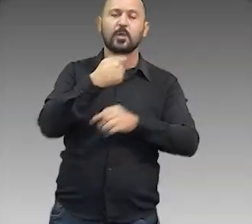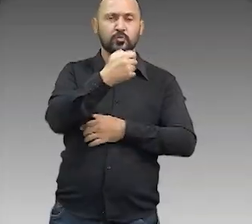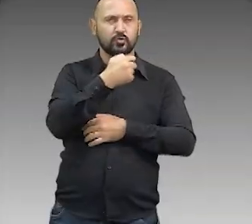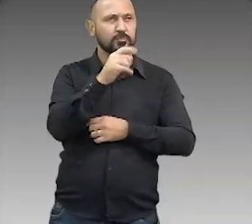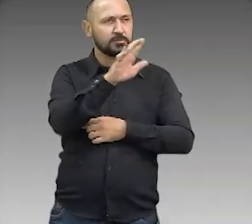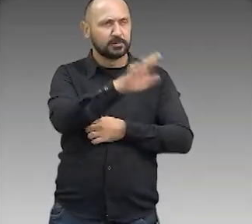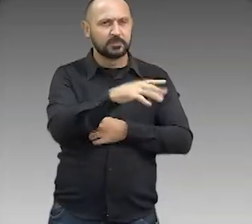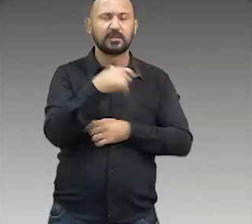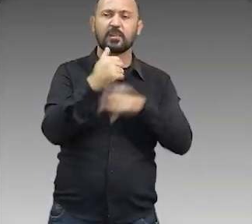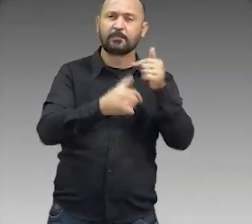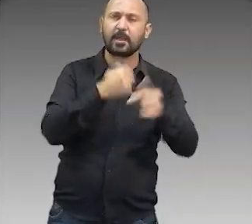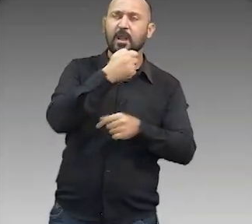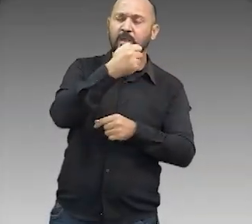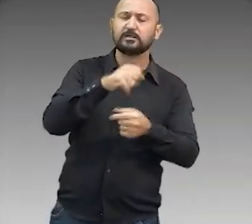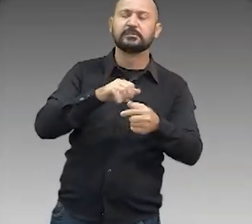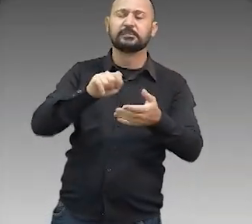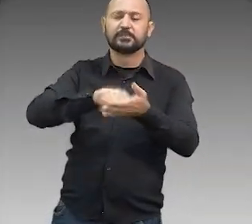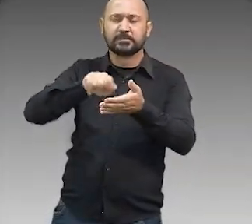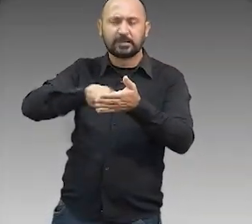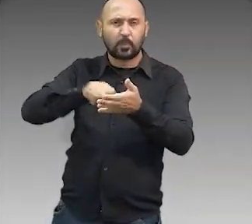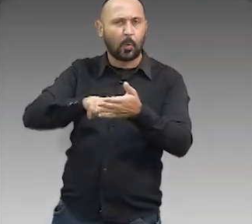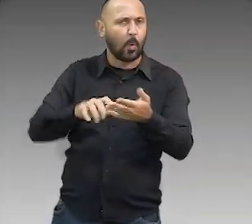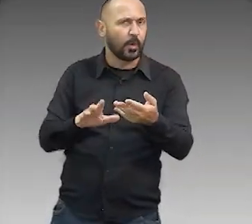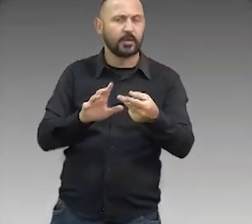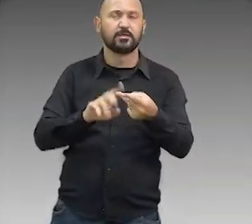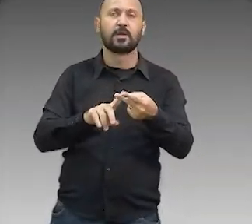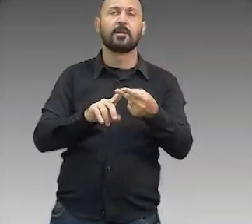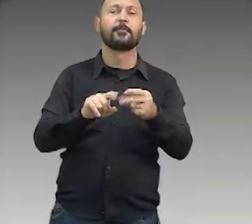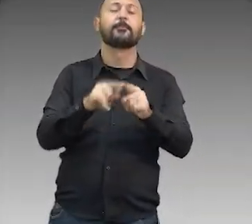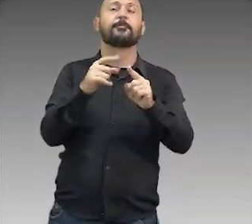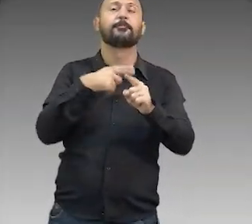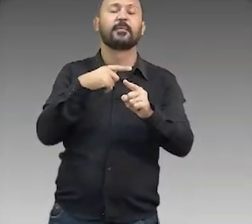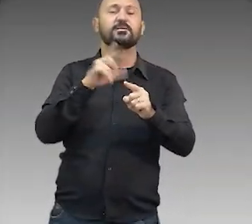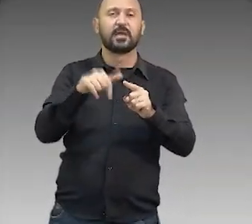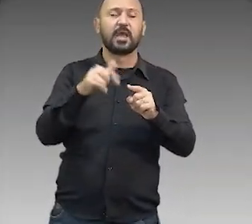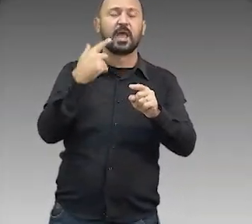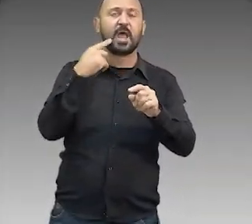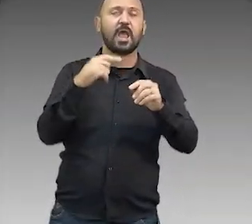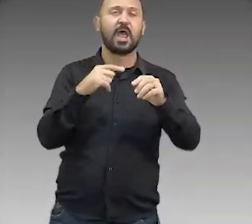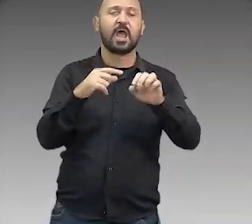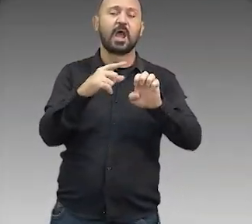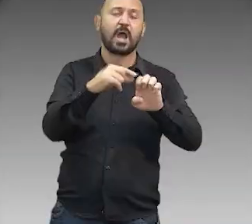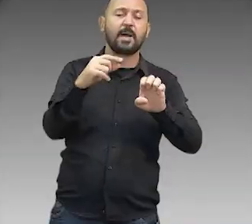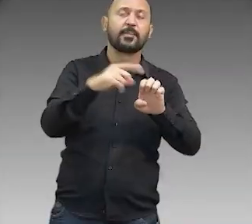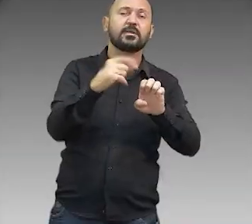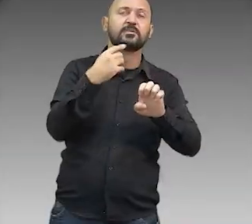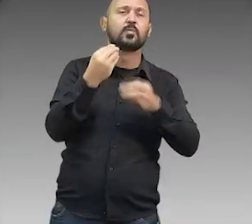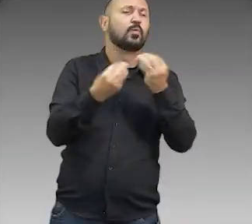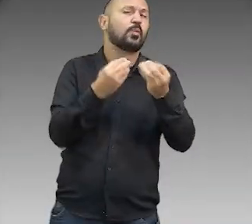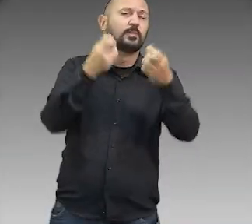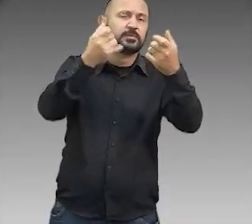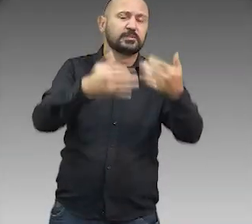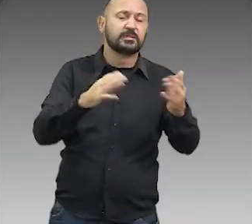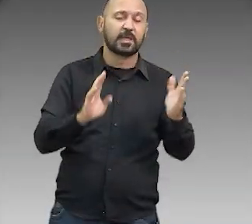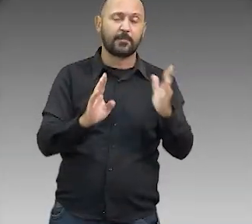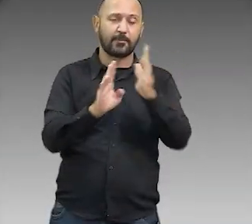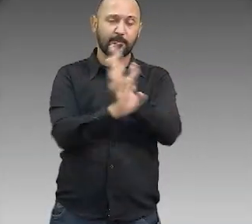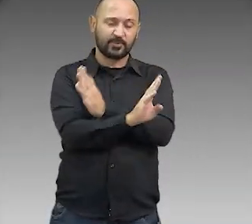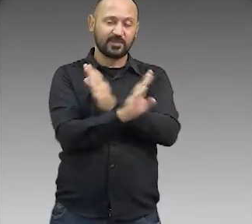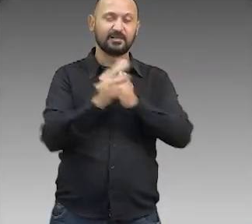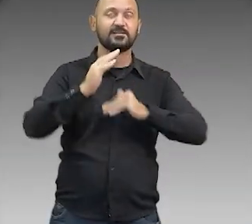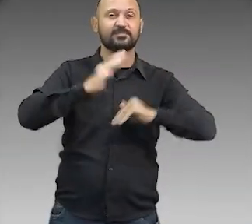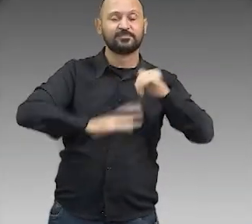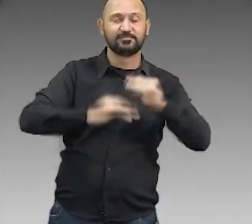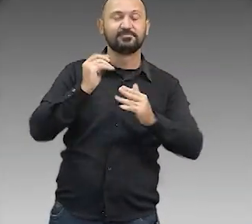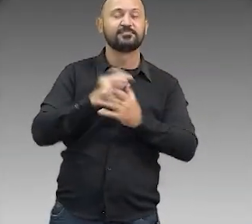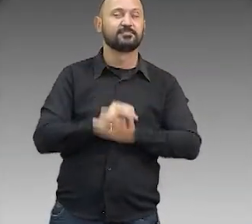que o jornalista está lá, o senhor é repórter, é redator, como bem disse, mas o senhor é empresário. E como é que foi essa